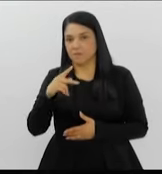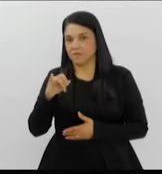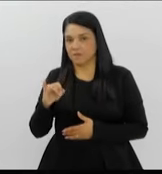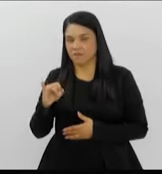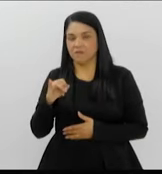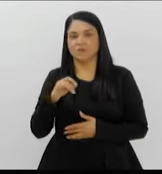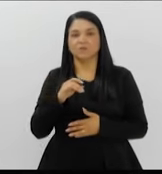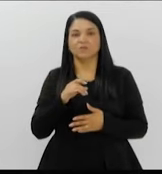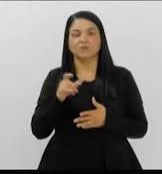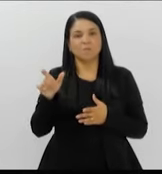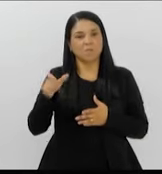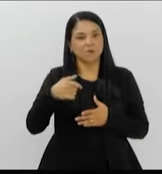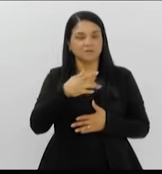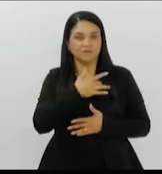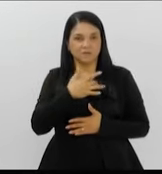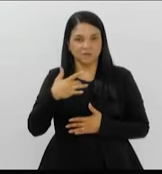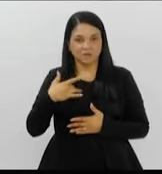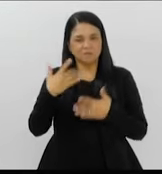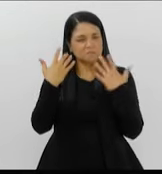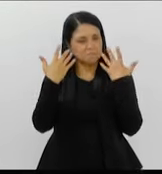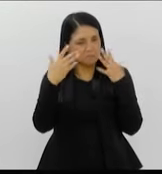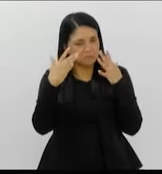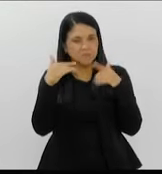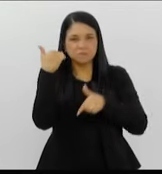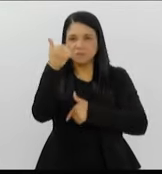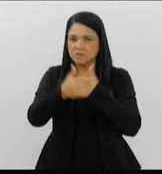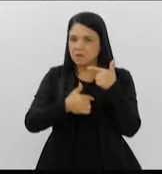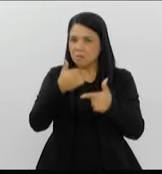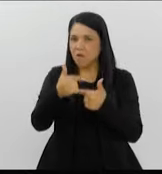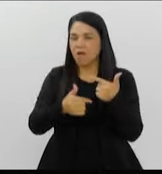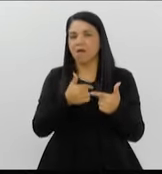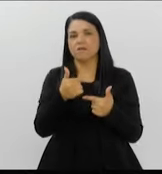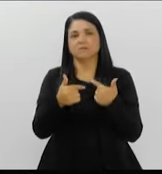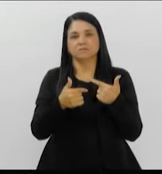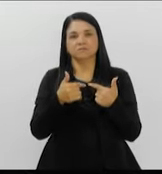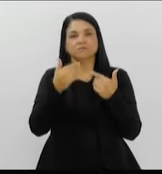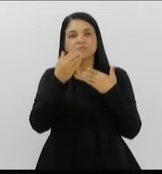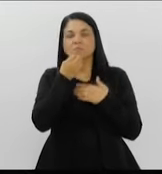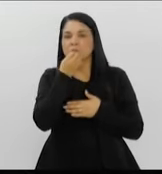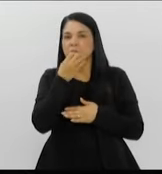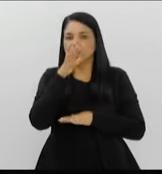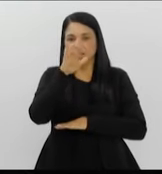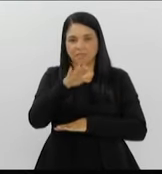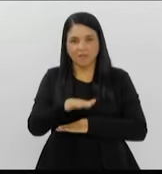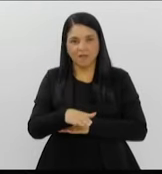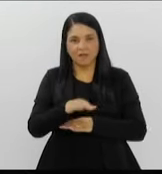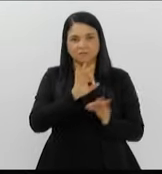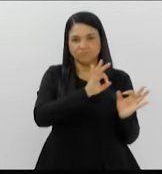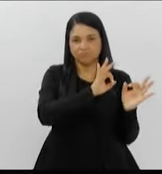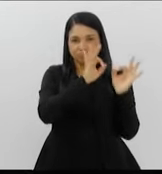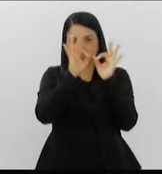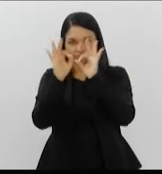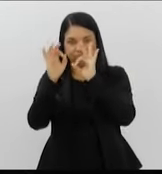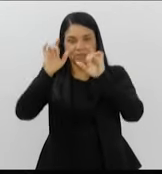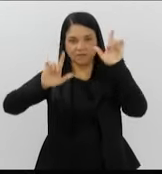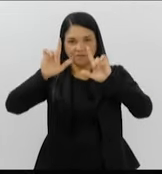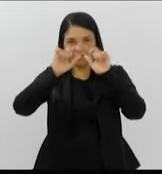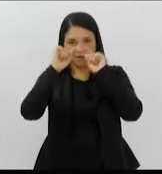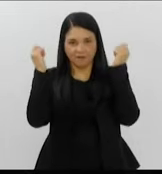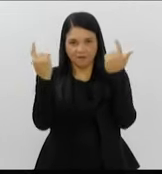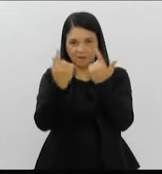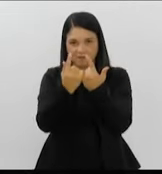de saúde. Parabéns pelo trabalho que desenvolve. Boa tarde a todos que nos assistem pela TV